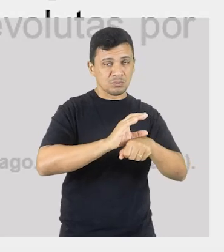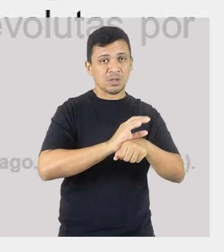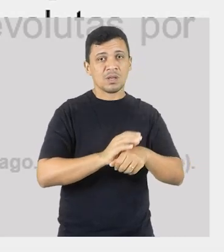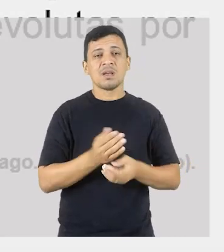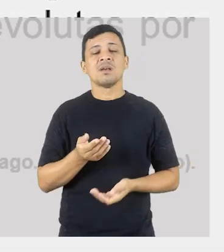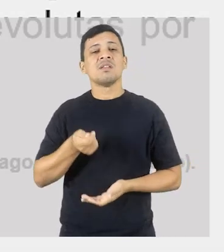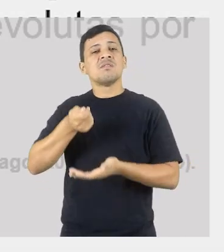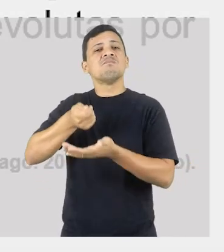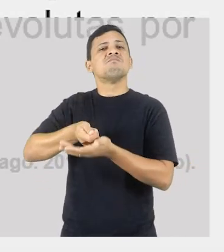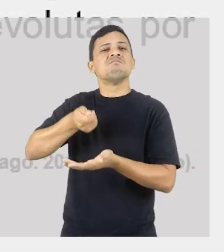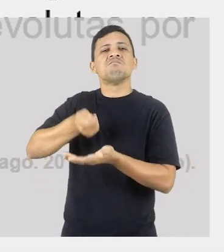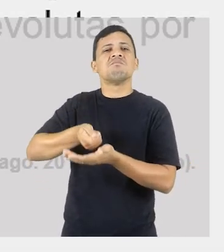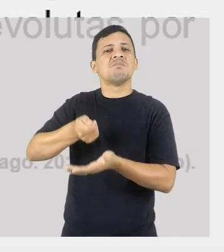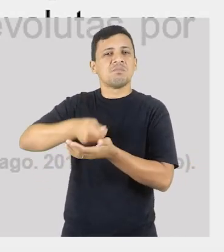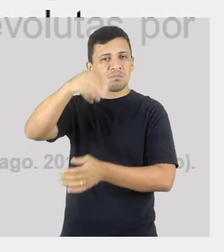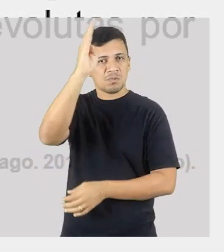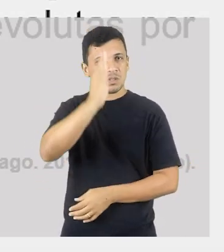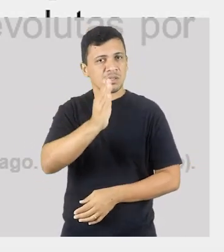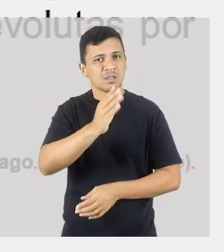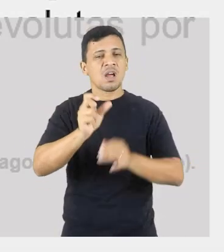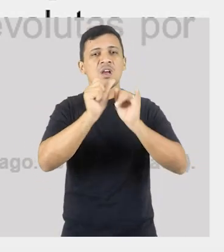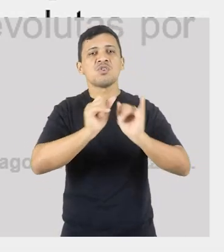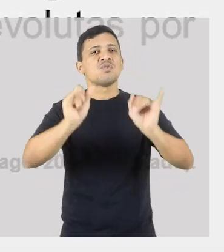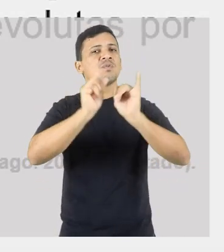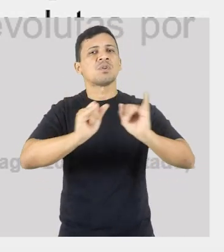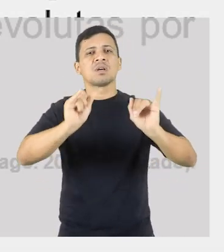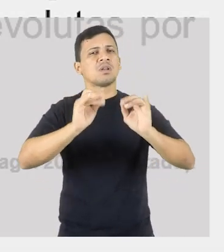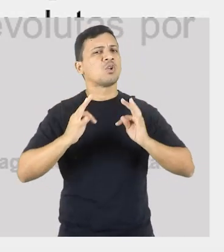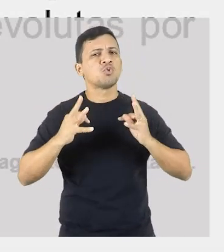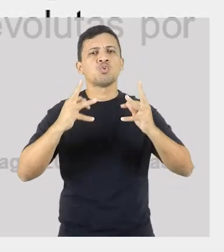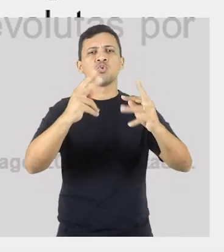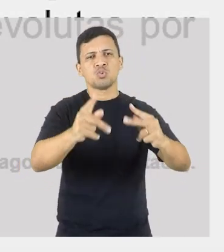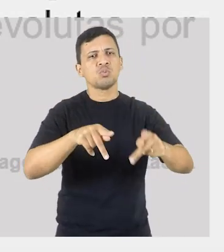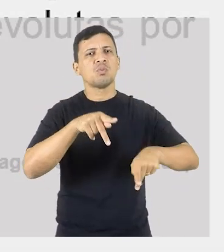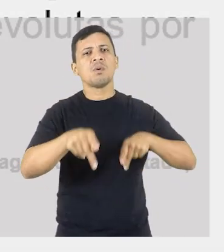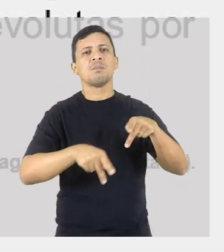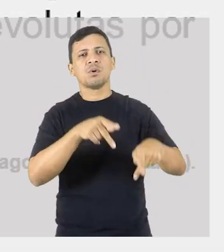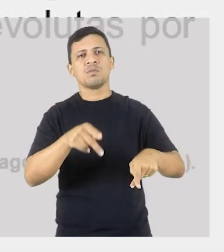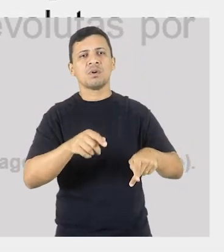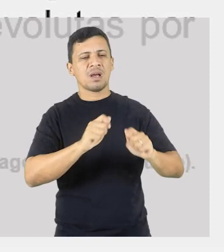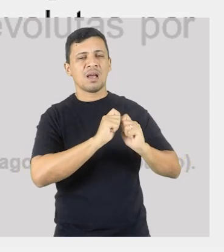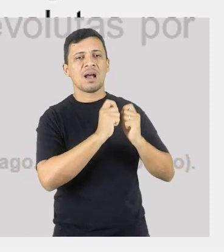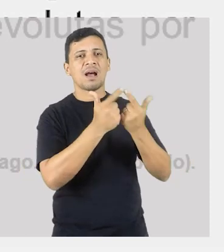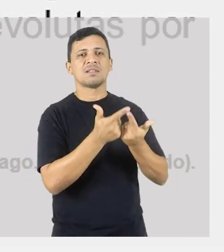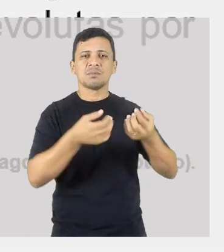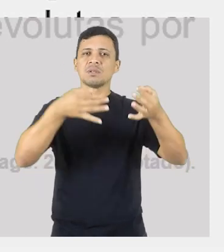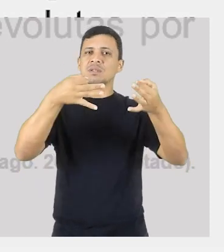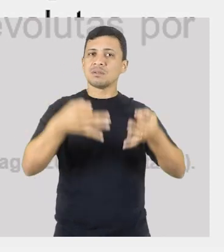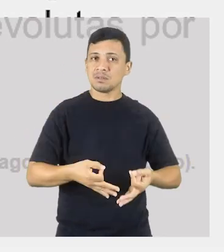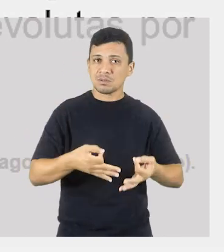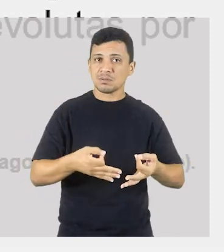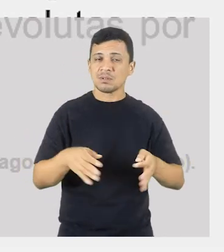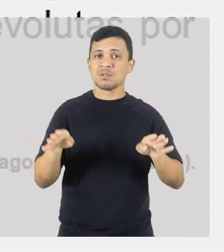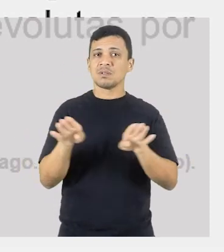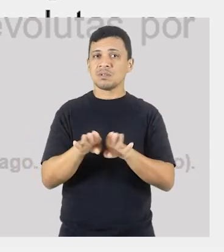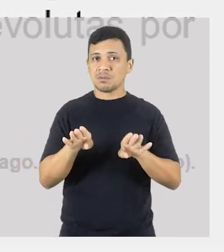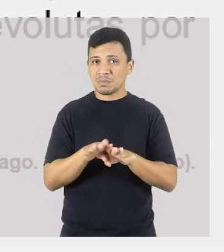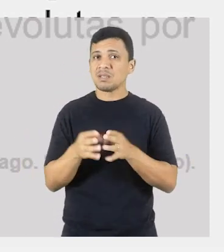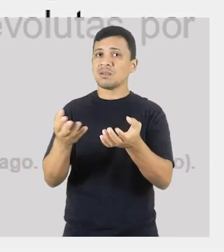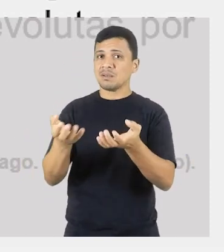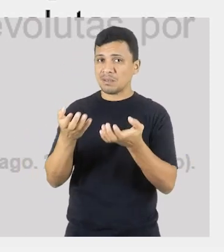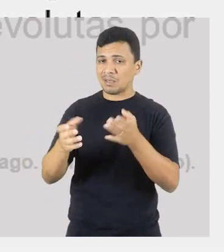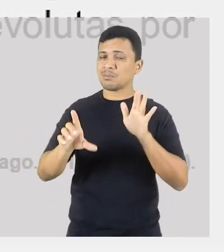Brasil, fazemos saber a todos os nossos súditos que a Assembleia Geral decretou, e nós queremos a lei